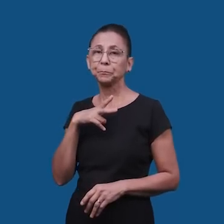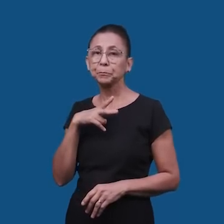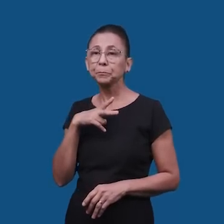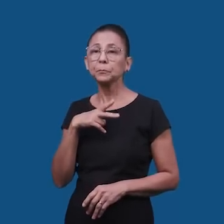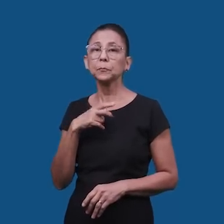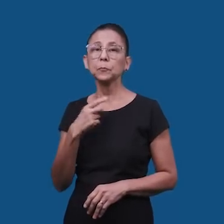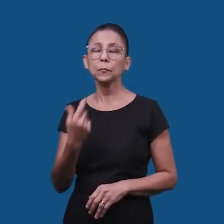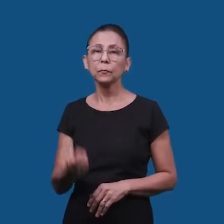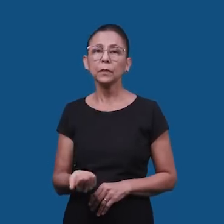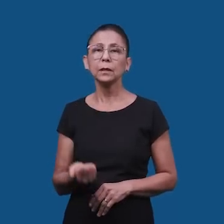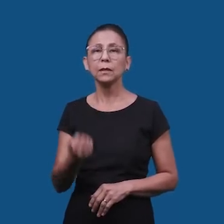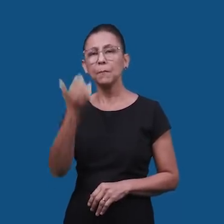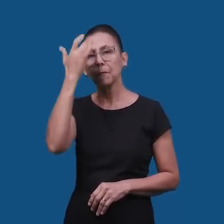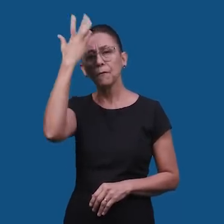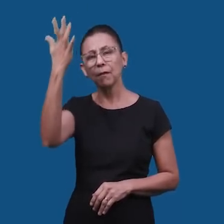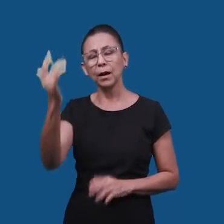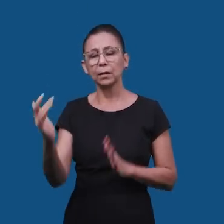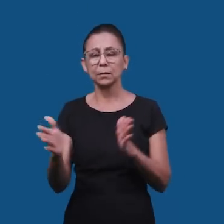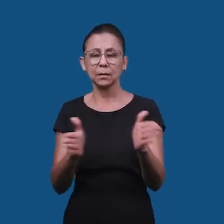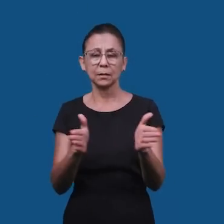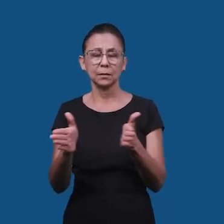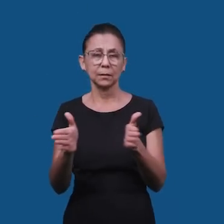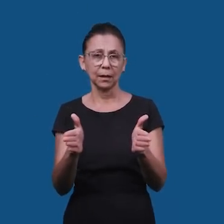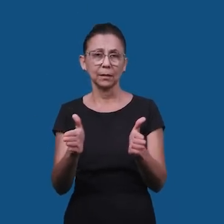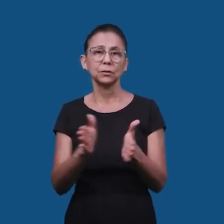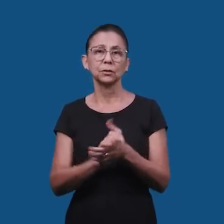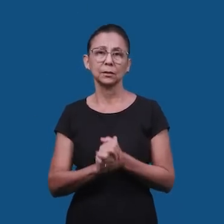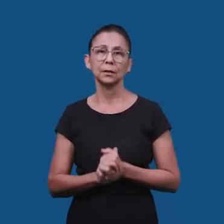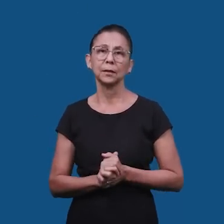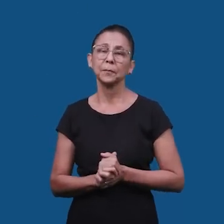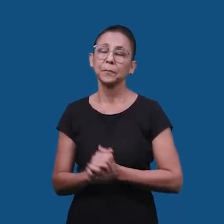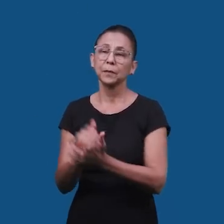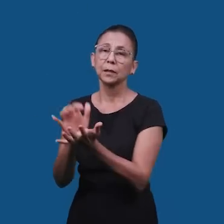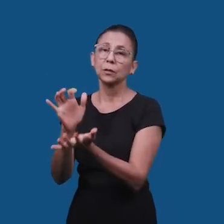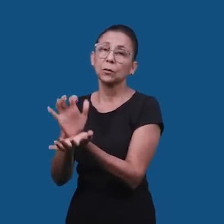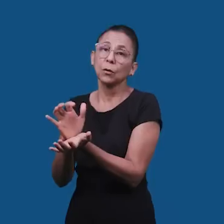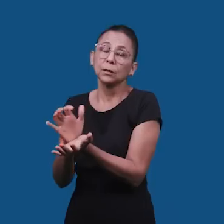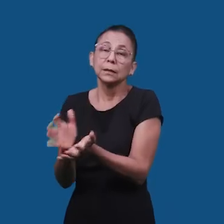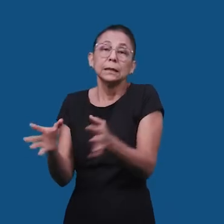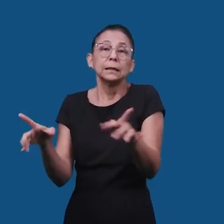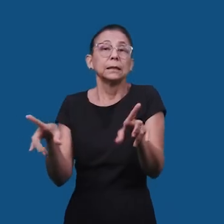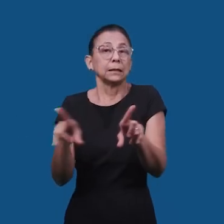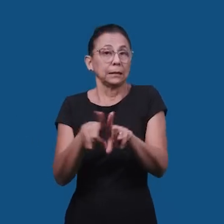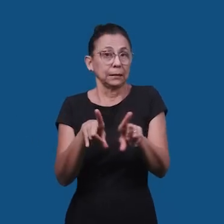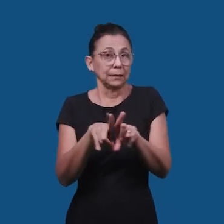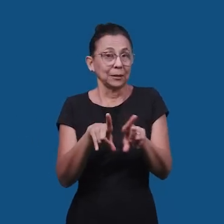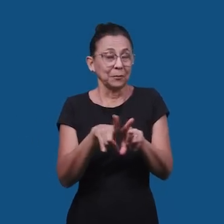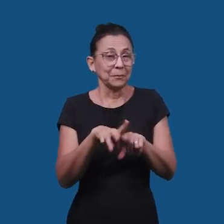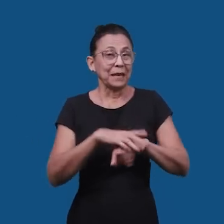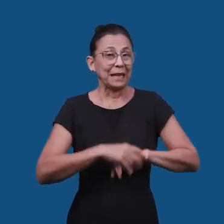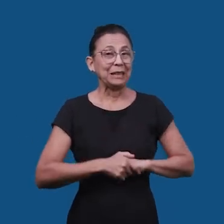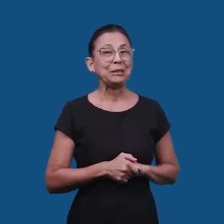melhoram a acessibilidade daqueles idosos que precisam de acessibilidade e, ao mesmo tempo, assistem bem aqueles idosos